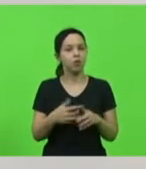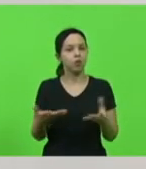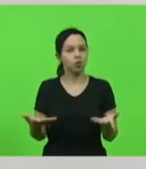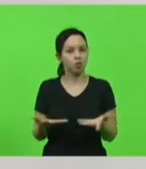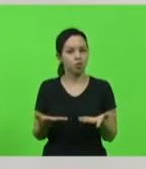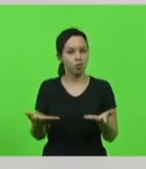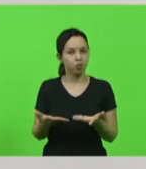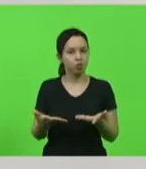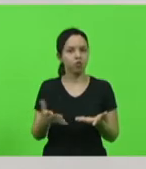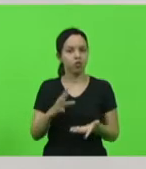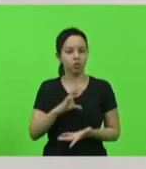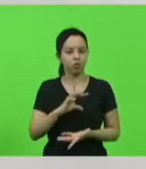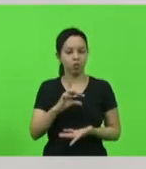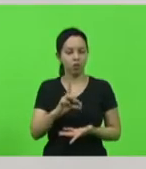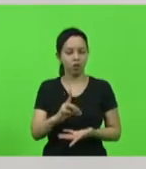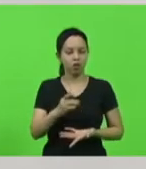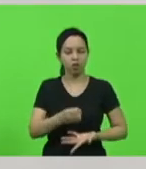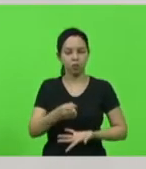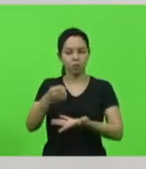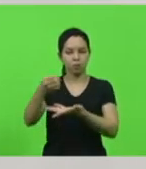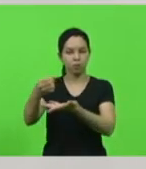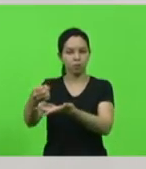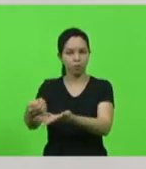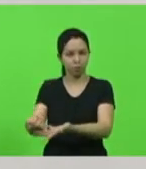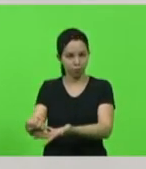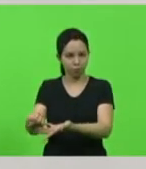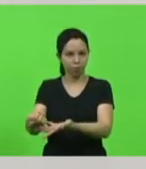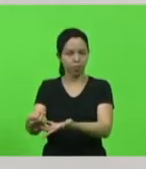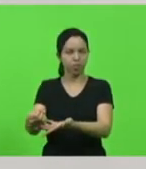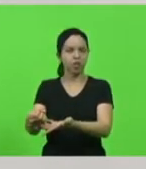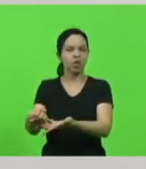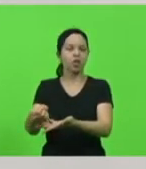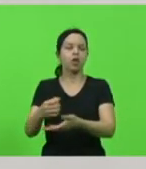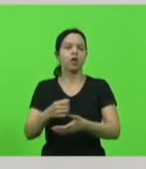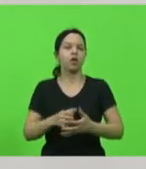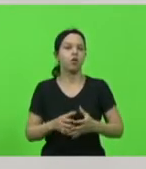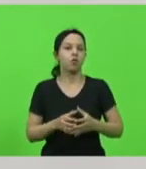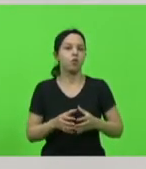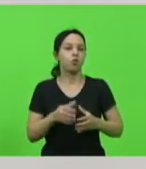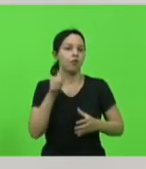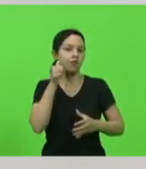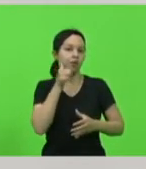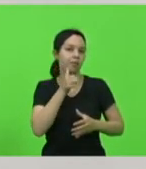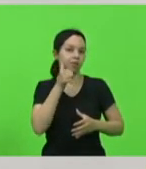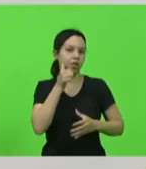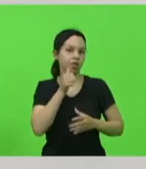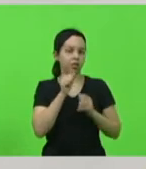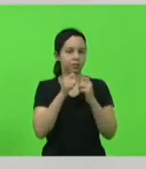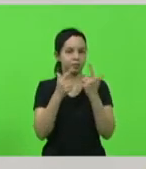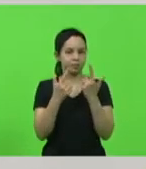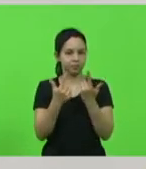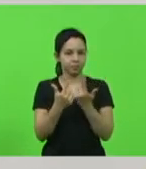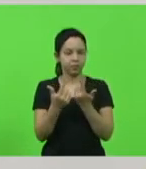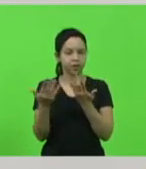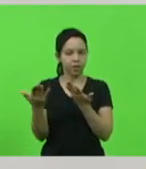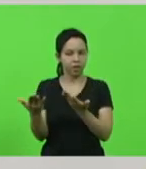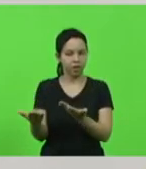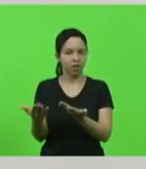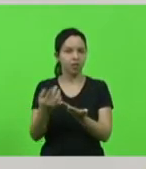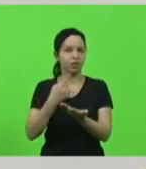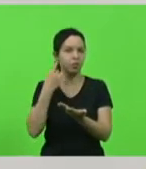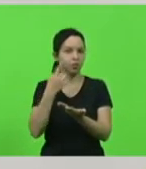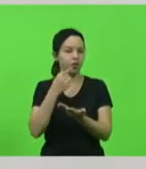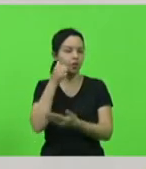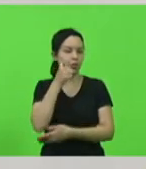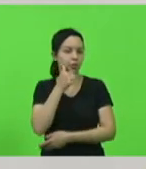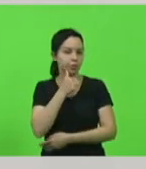na Assembleia Legislativa para uma amiga, a nobre deputada Luciana Carminati, na